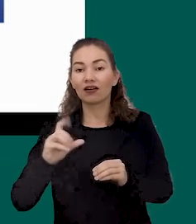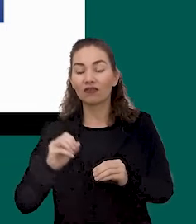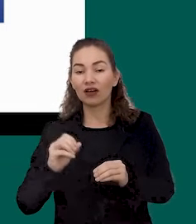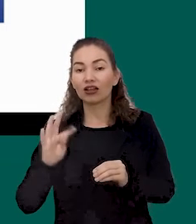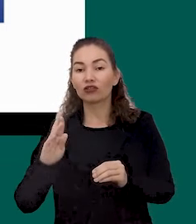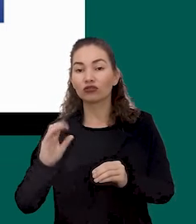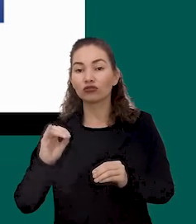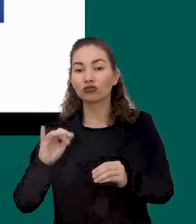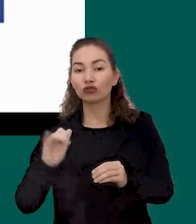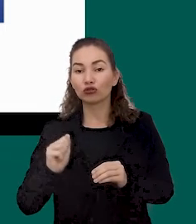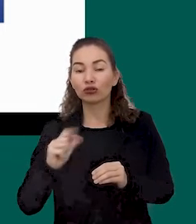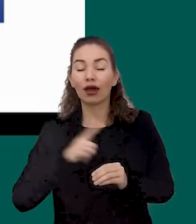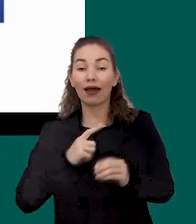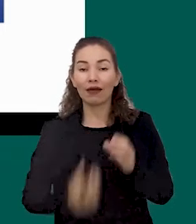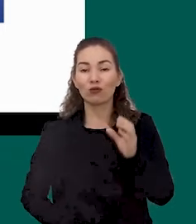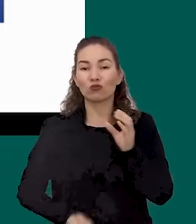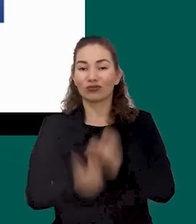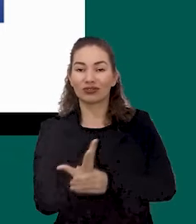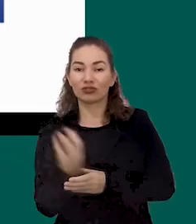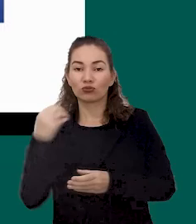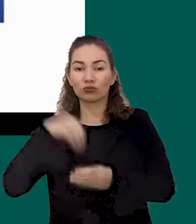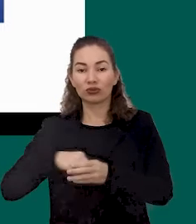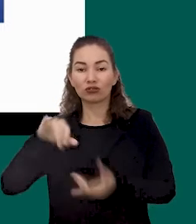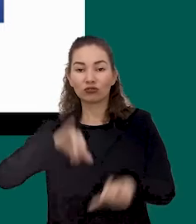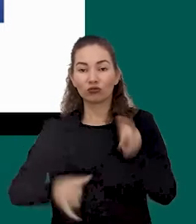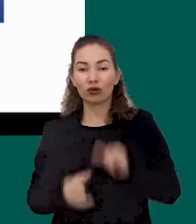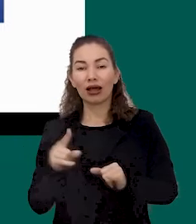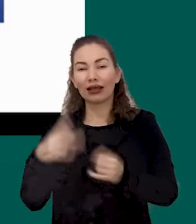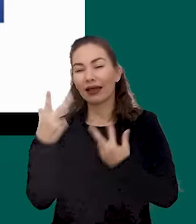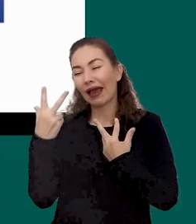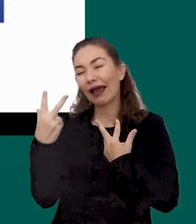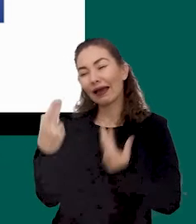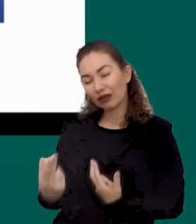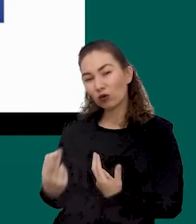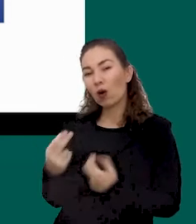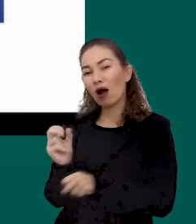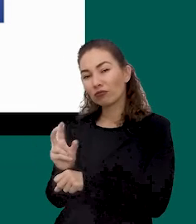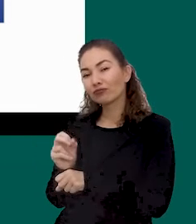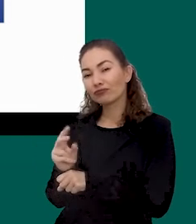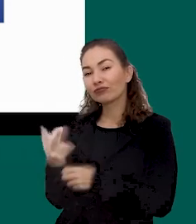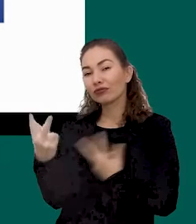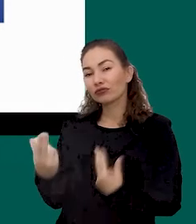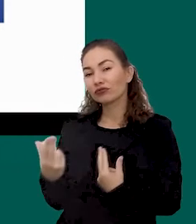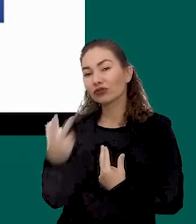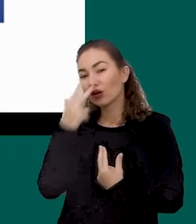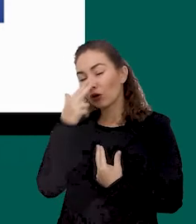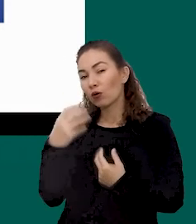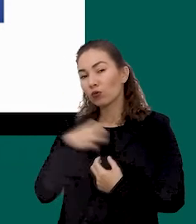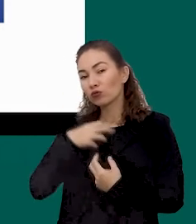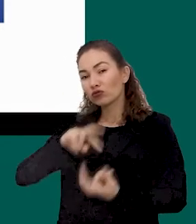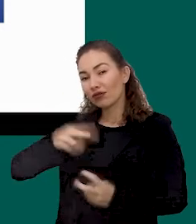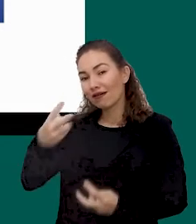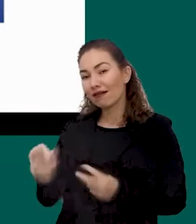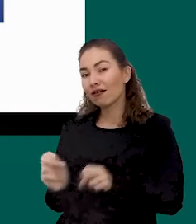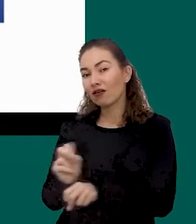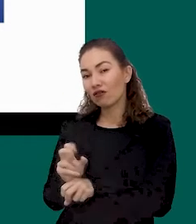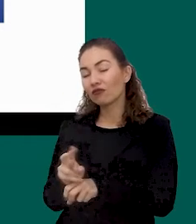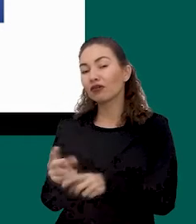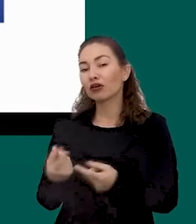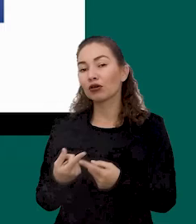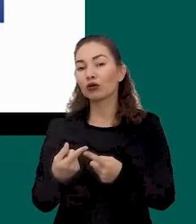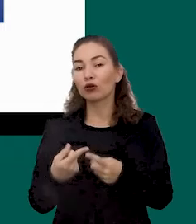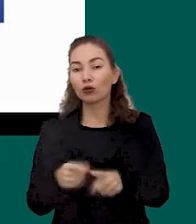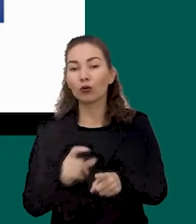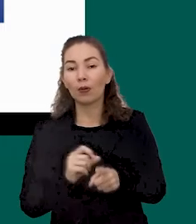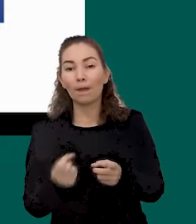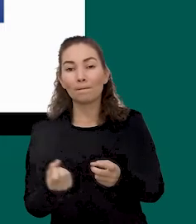né, uma estrutura proteica que é muito semelhante ao capsídeo viral, tem a mesma forma do capsídeo, por exemplo, do coronavírus, com